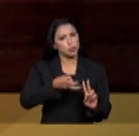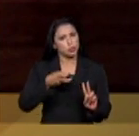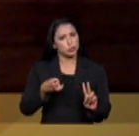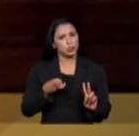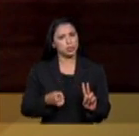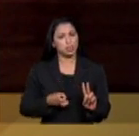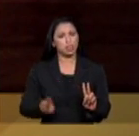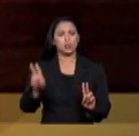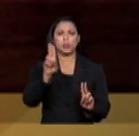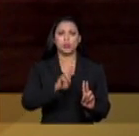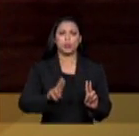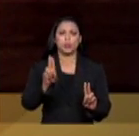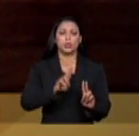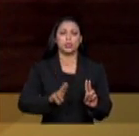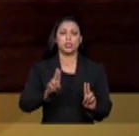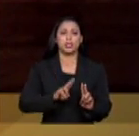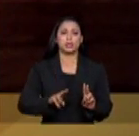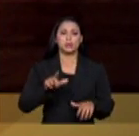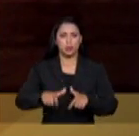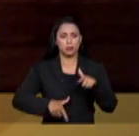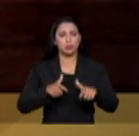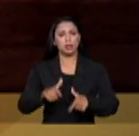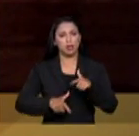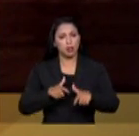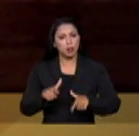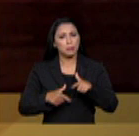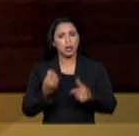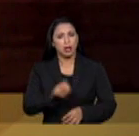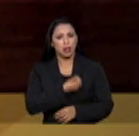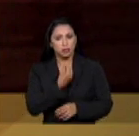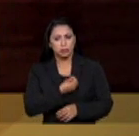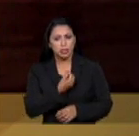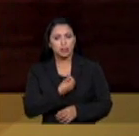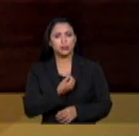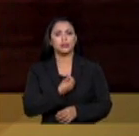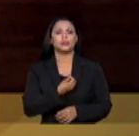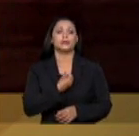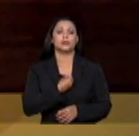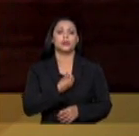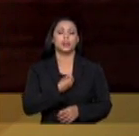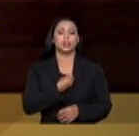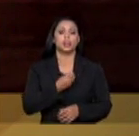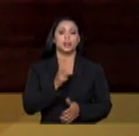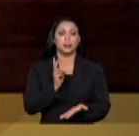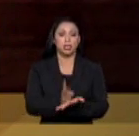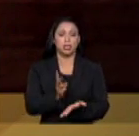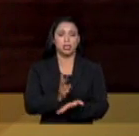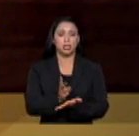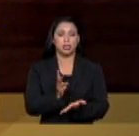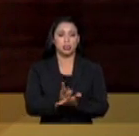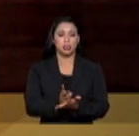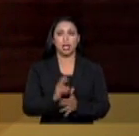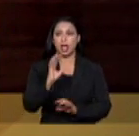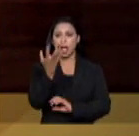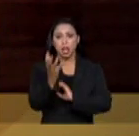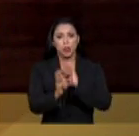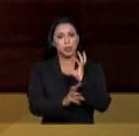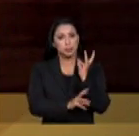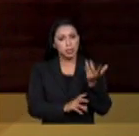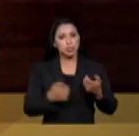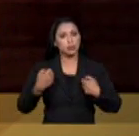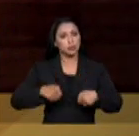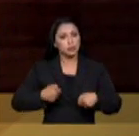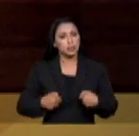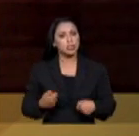índios das utilizadas para suas atividades produtivas as imprescindíveis à preservação dos recursos ambientais necessários